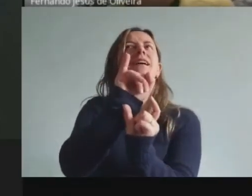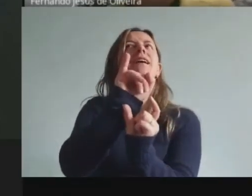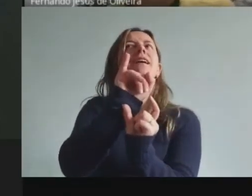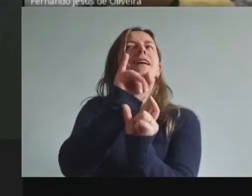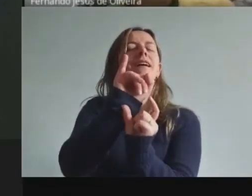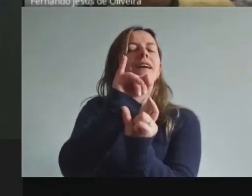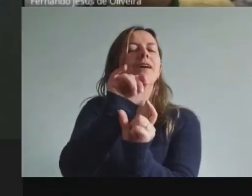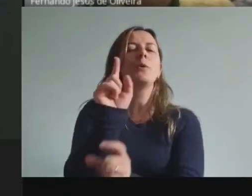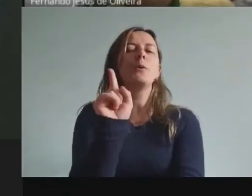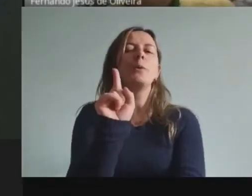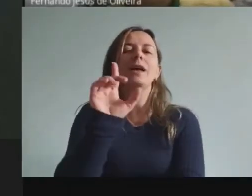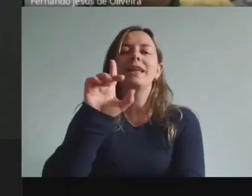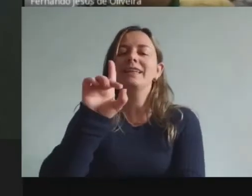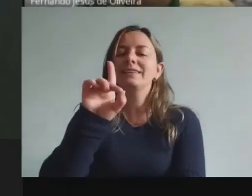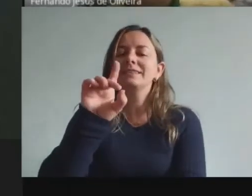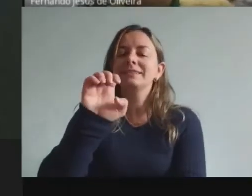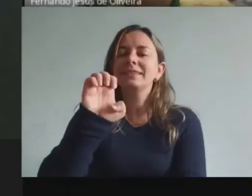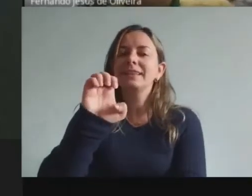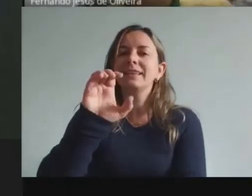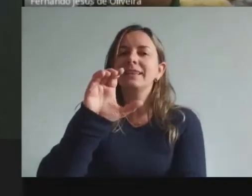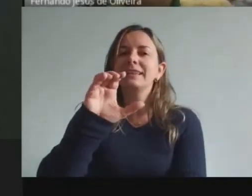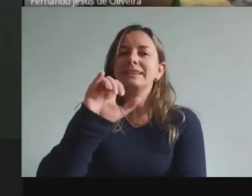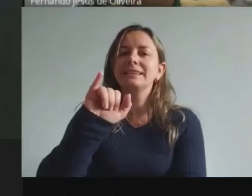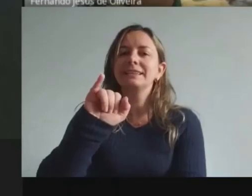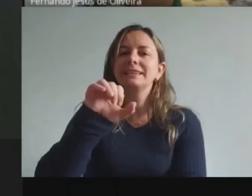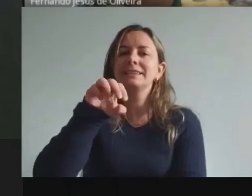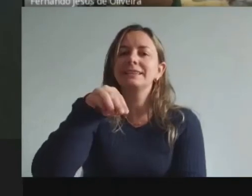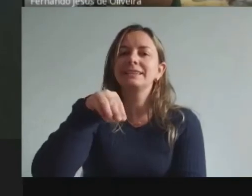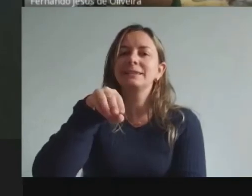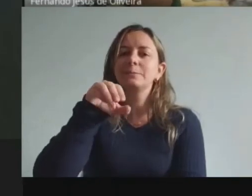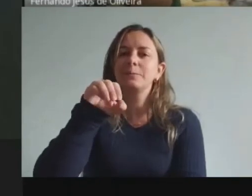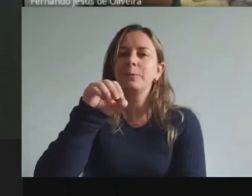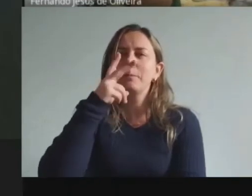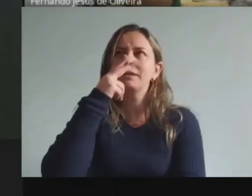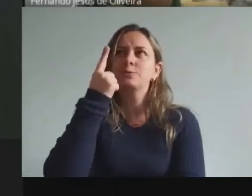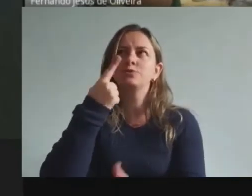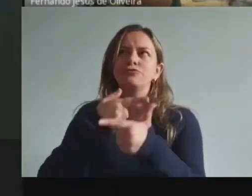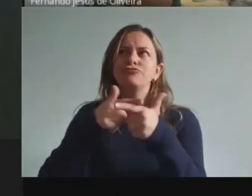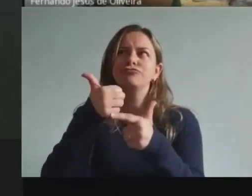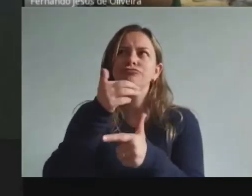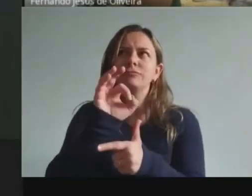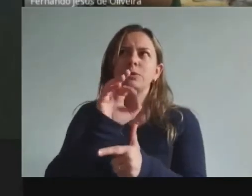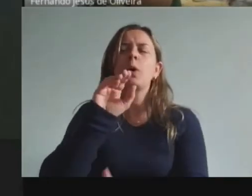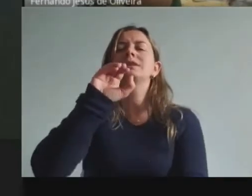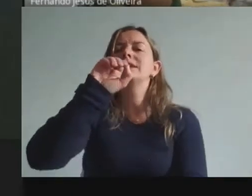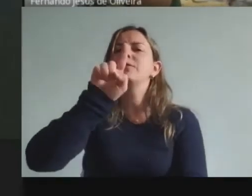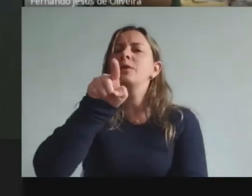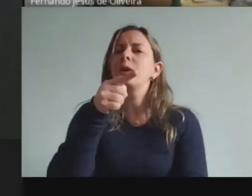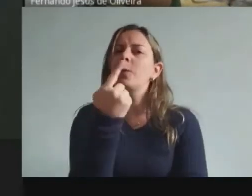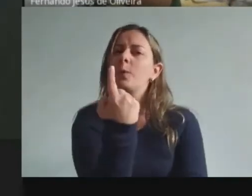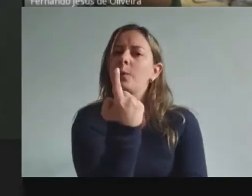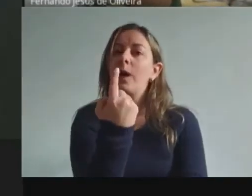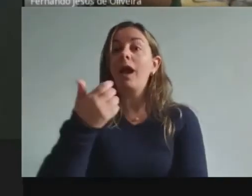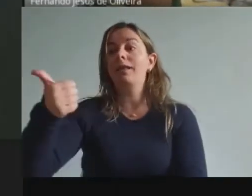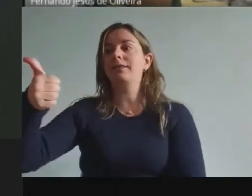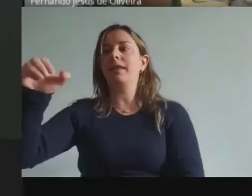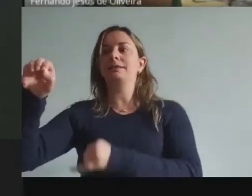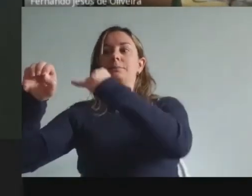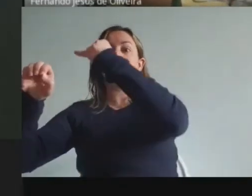que chama deci, 0,1, ou, em ordem de grandeza, 10 a menos 1.